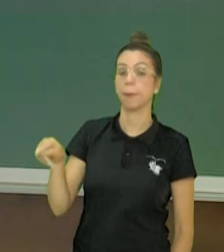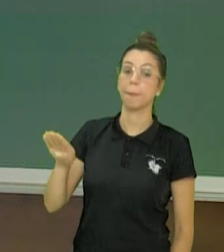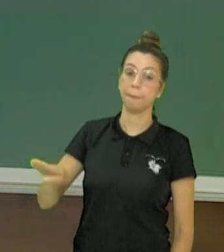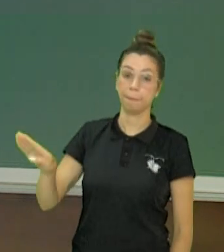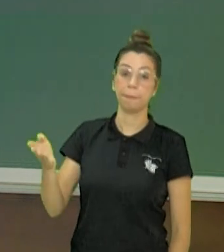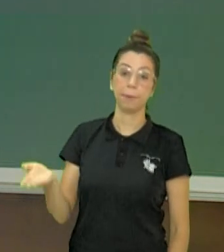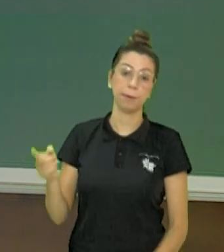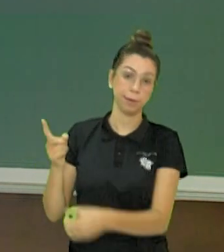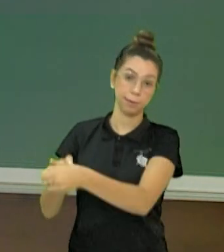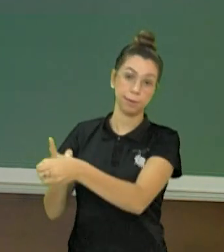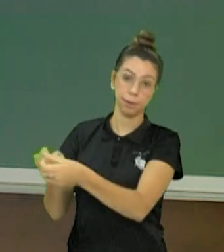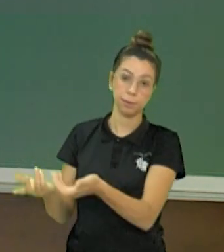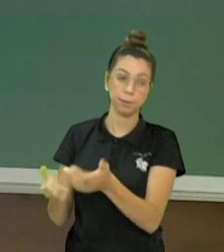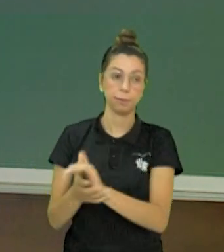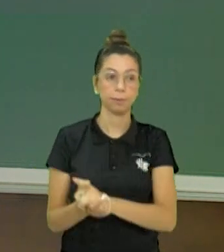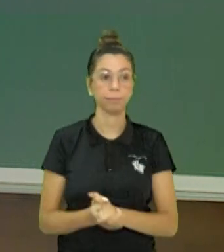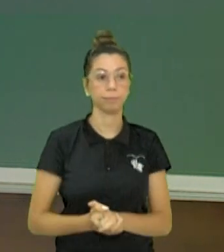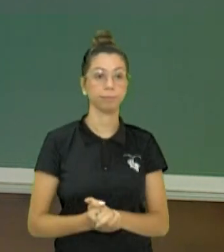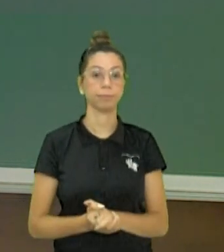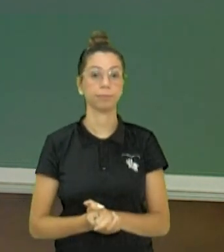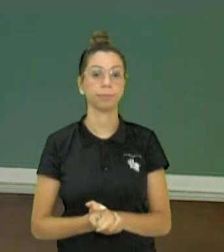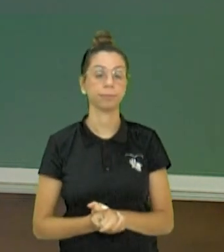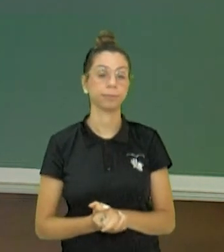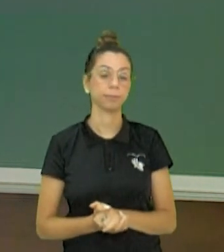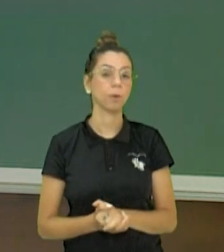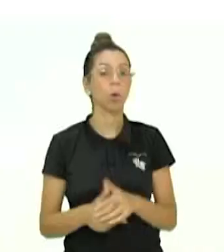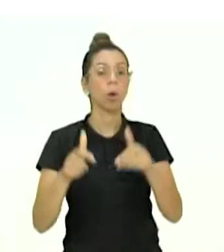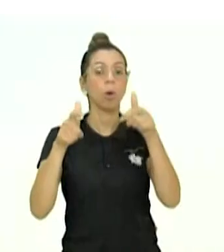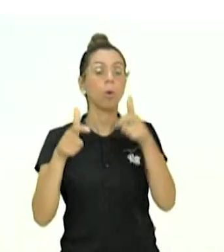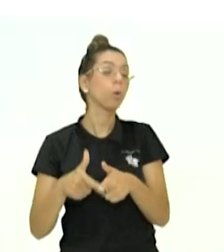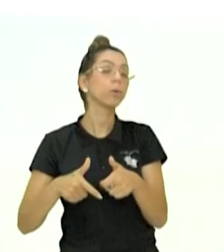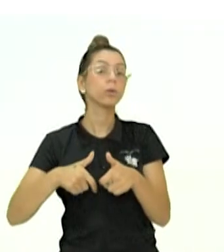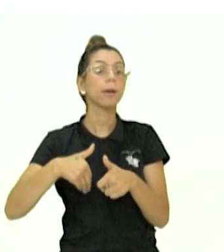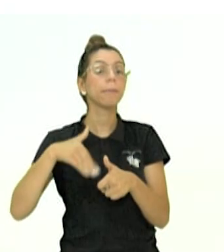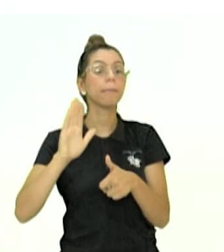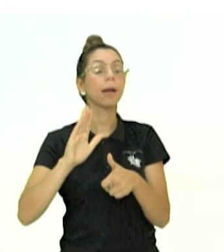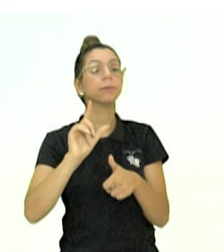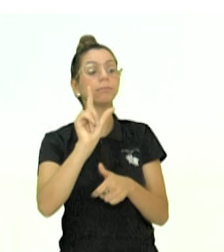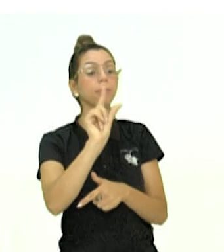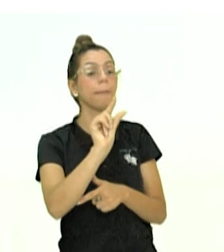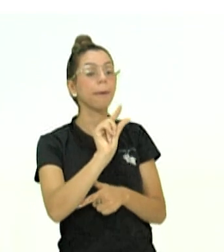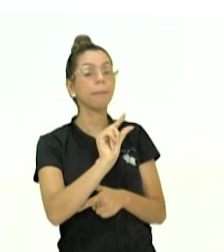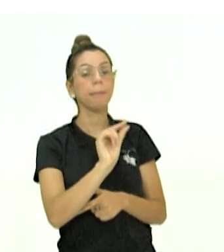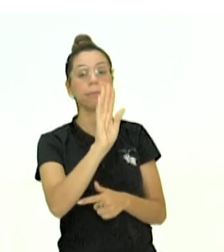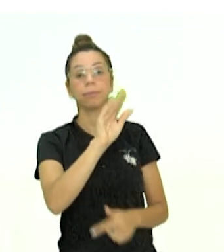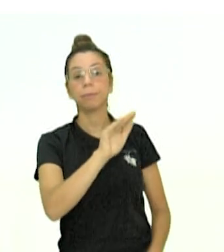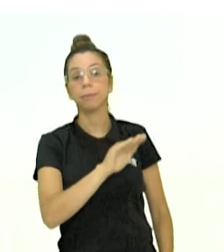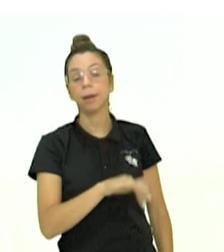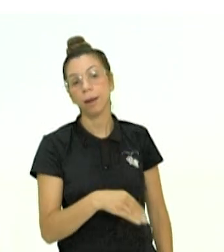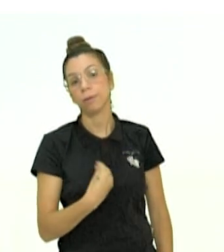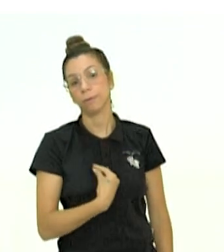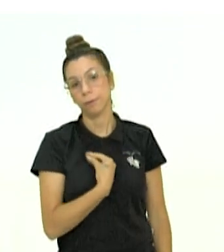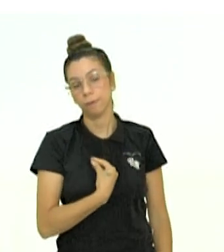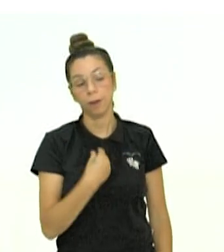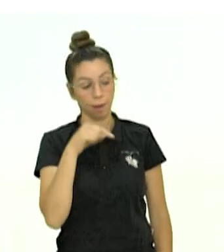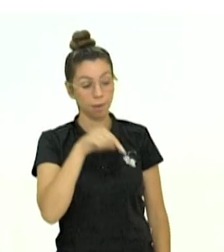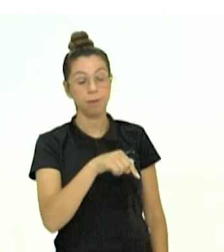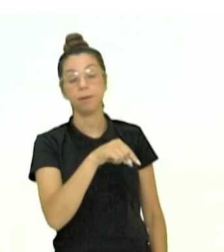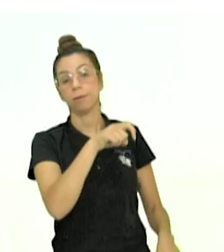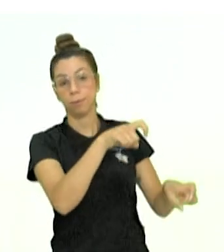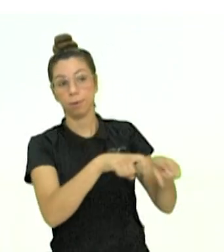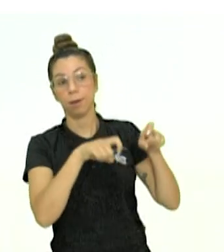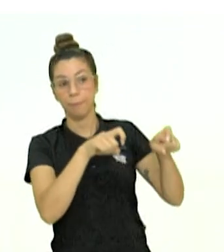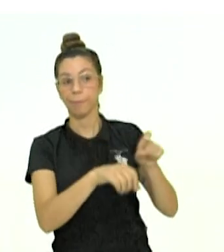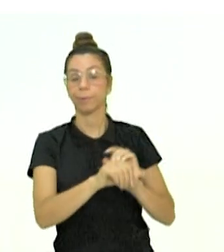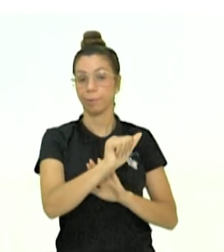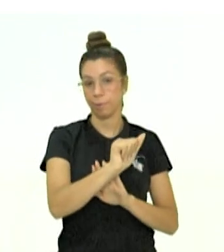the city. Na cidade. Where is cheaper? Onde que é mais barato? In the country, no campo. Então, se vocês